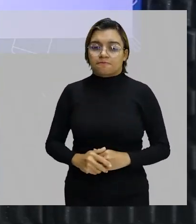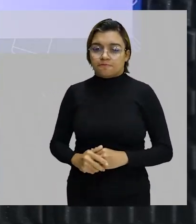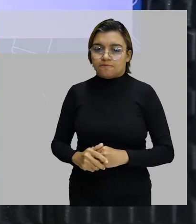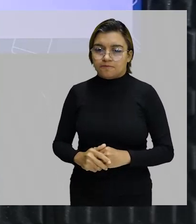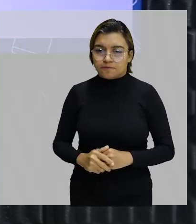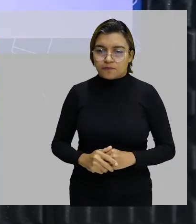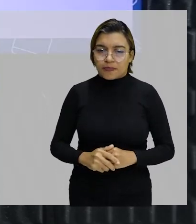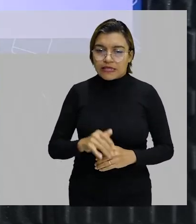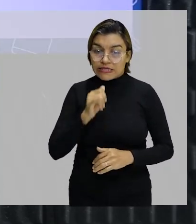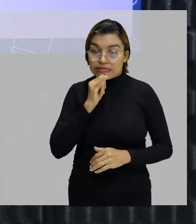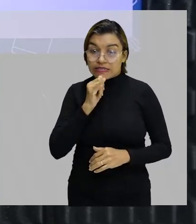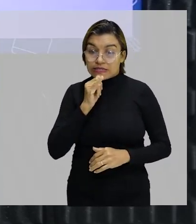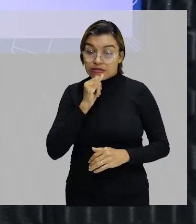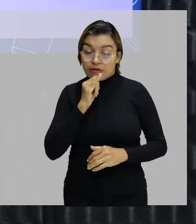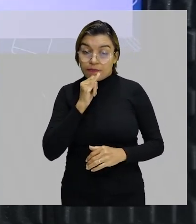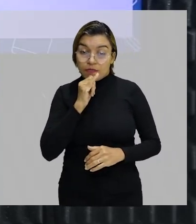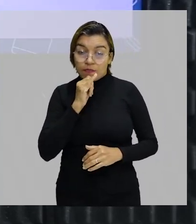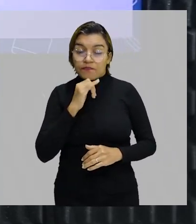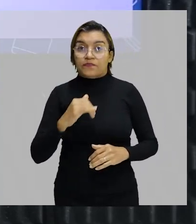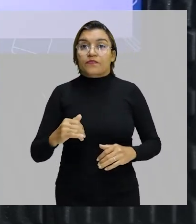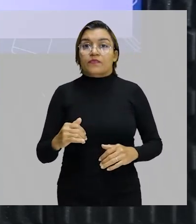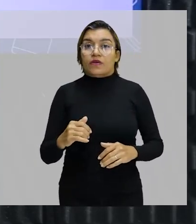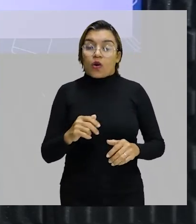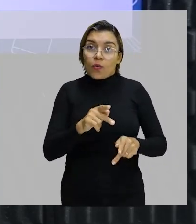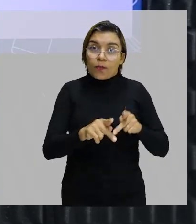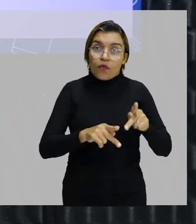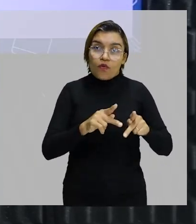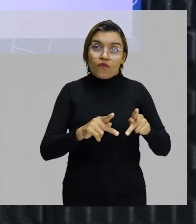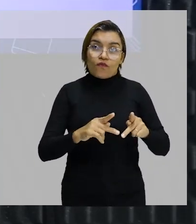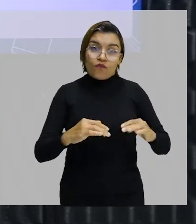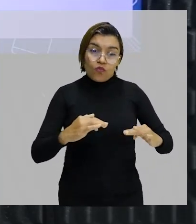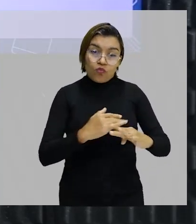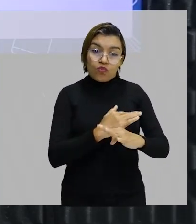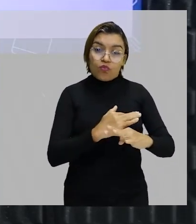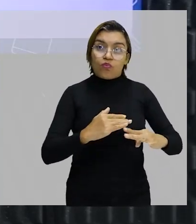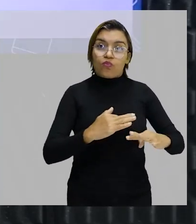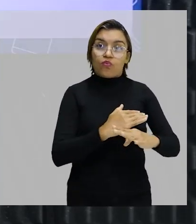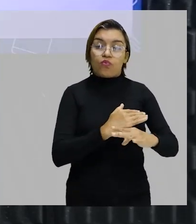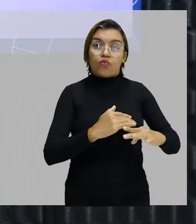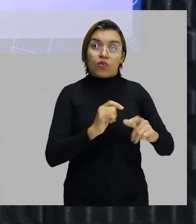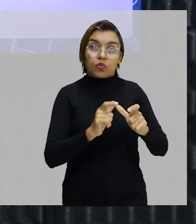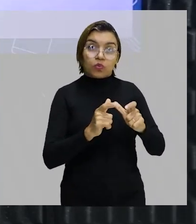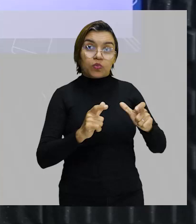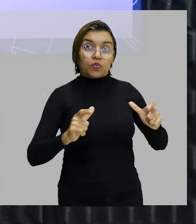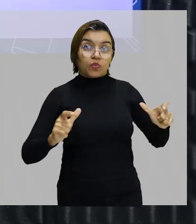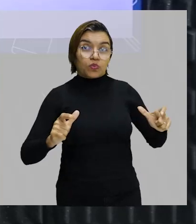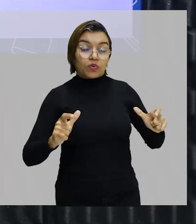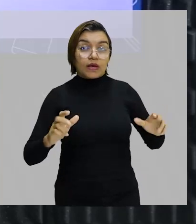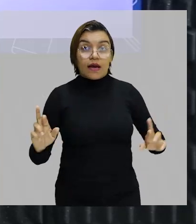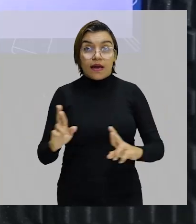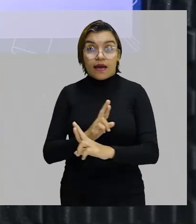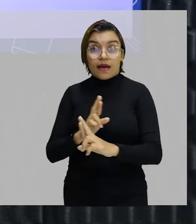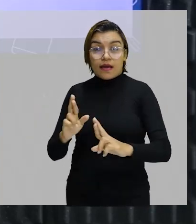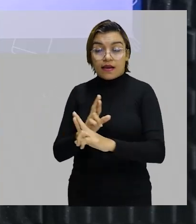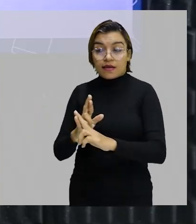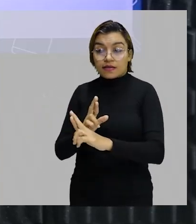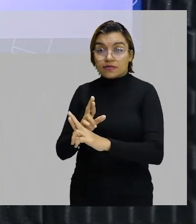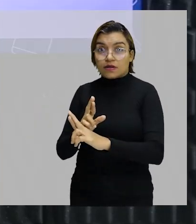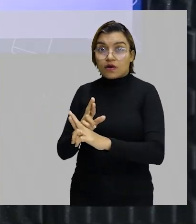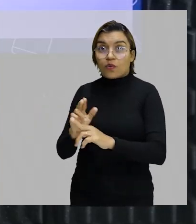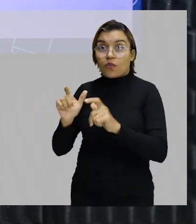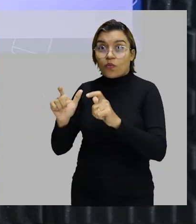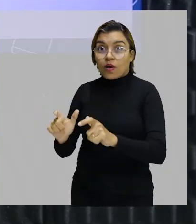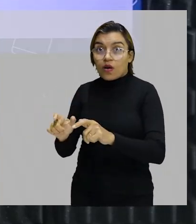o aumento da população urbana em relação à população rural, galera, tá certo? Ou